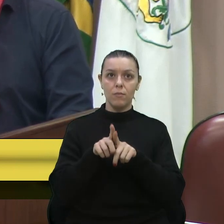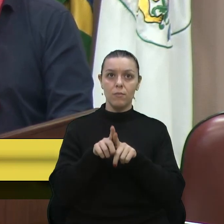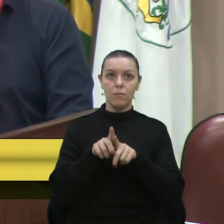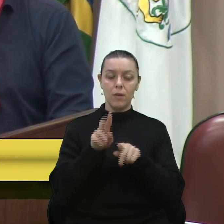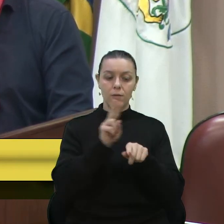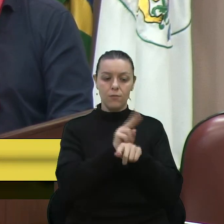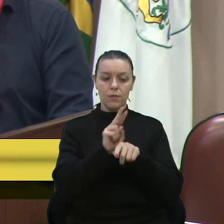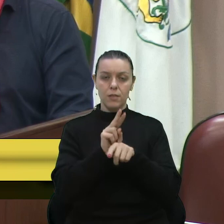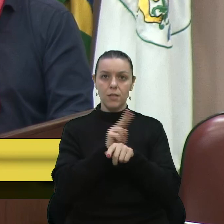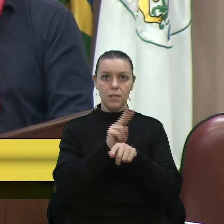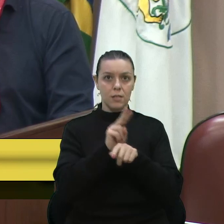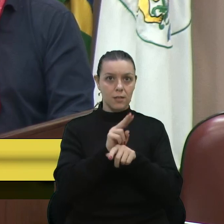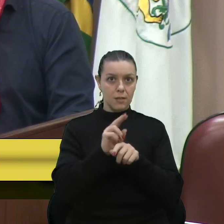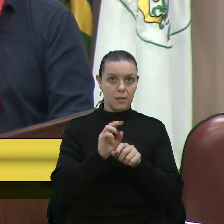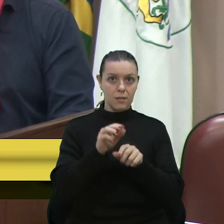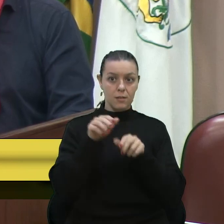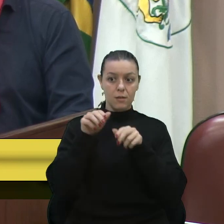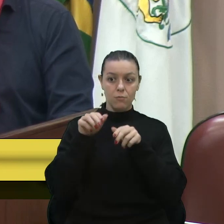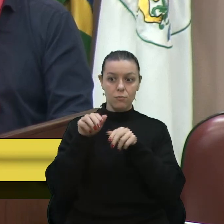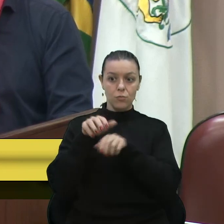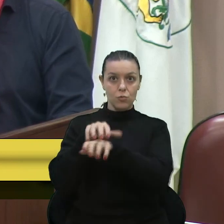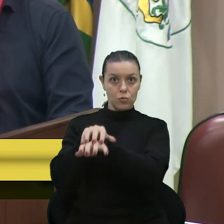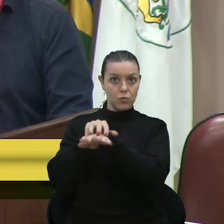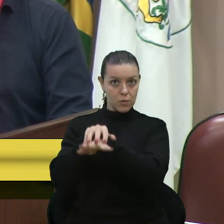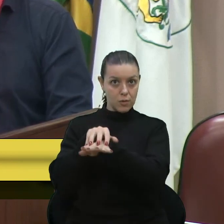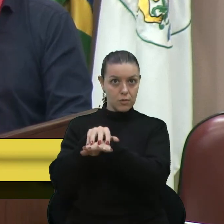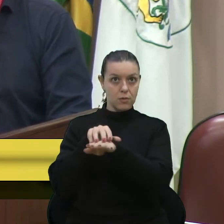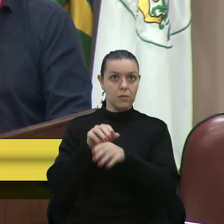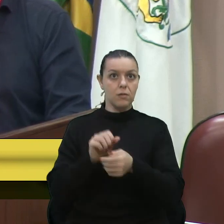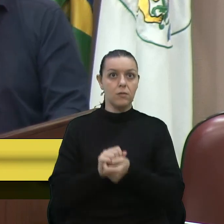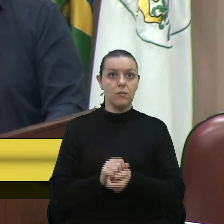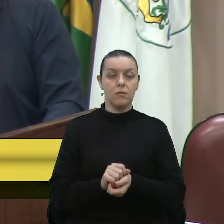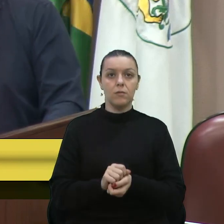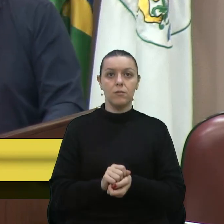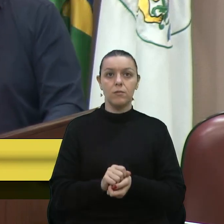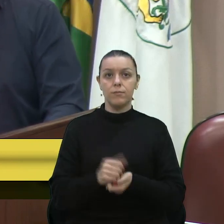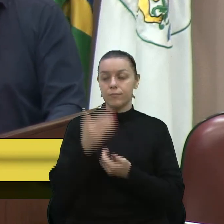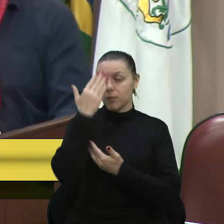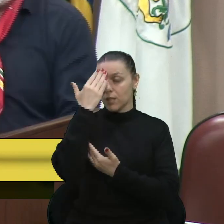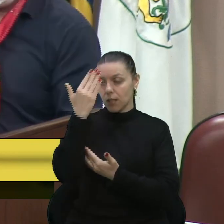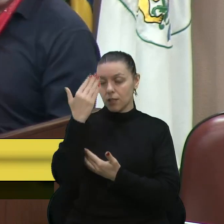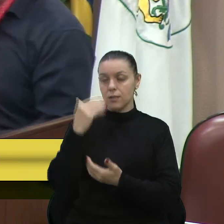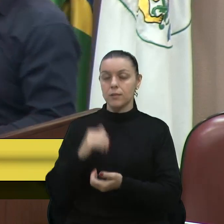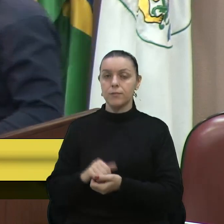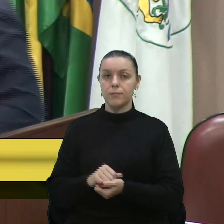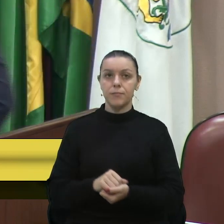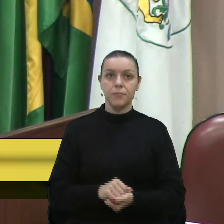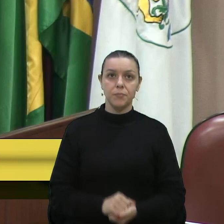fiscalização de trânsito. Obrigado. E parabéns, secretário Afonso Grenembrink. Obrigado, senhor presidente.